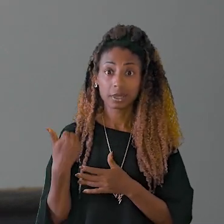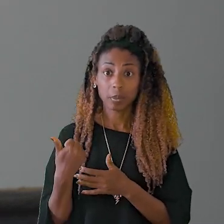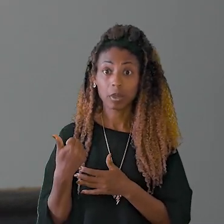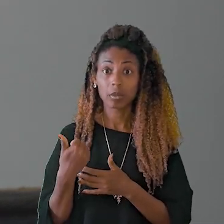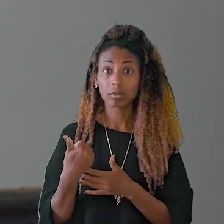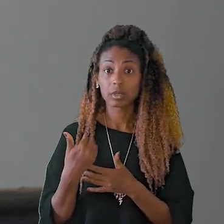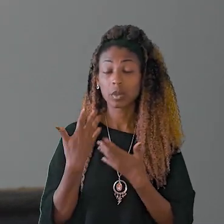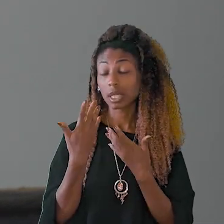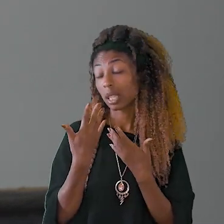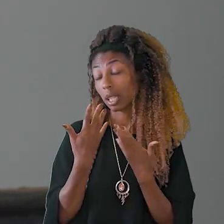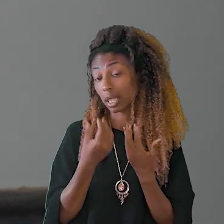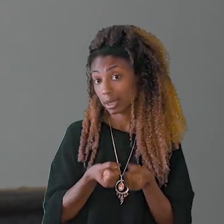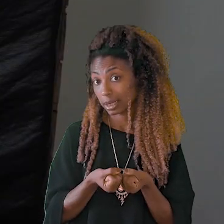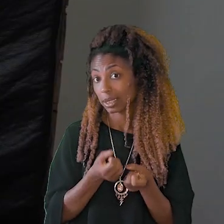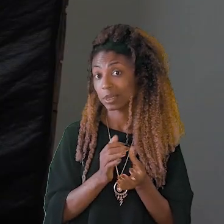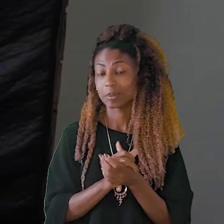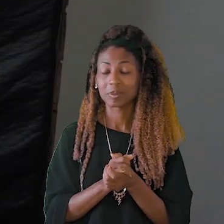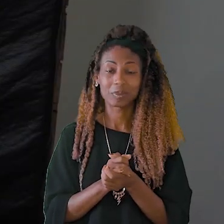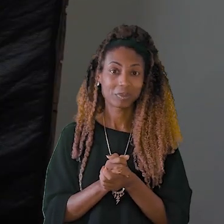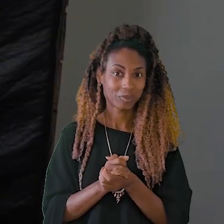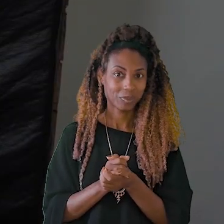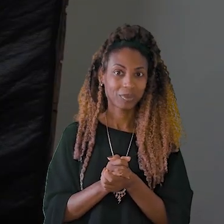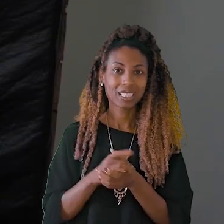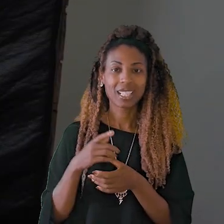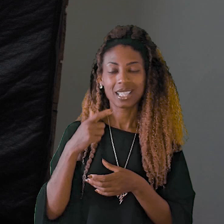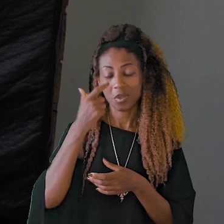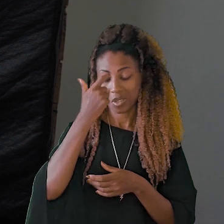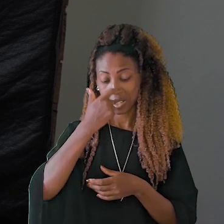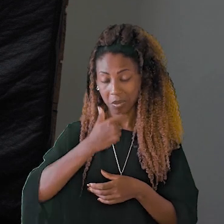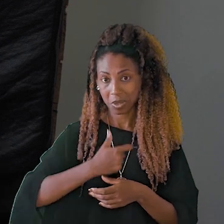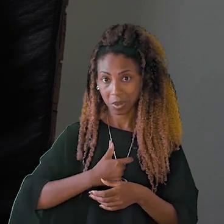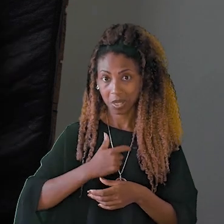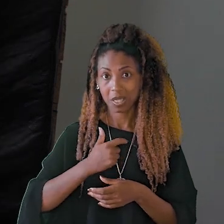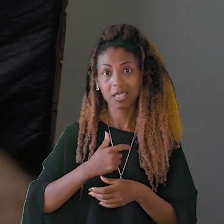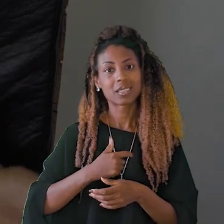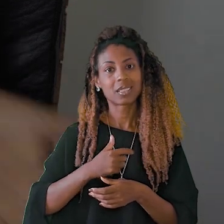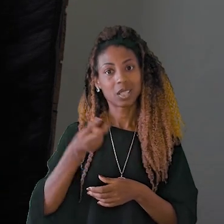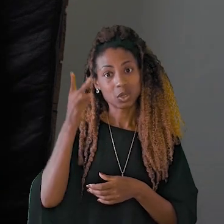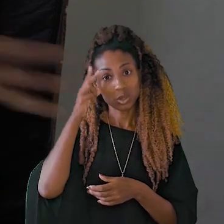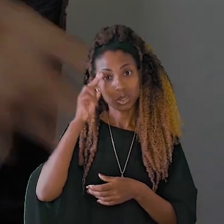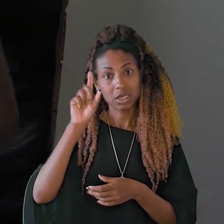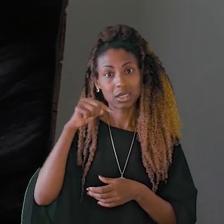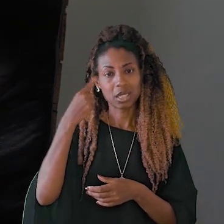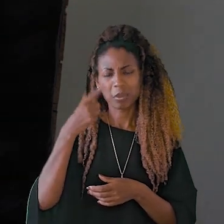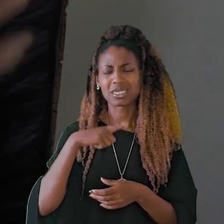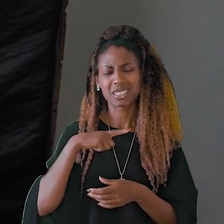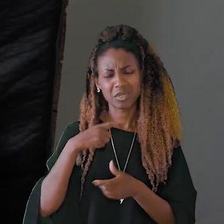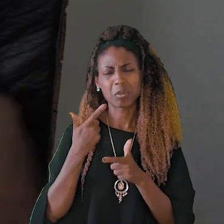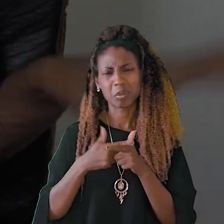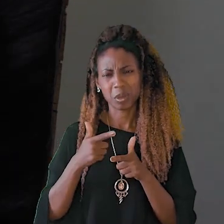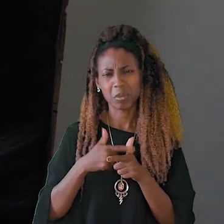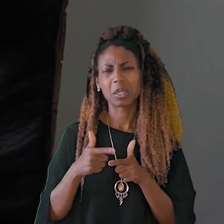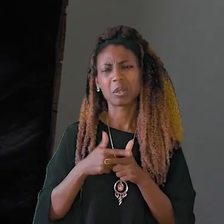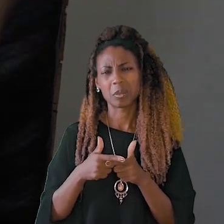eu lembro de receber essa ligação, assim, 2 dias depois que eu tava muito mal por outras questões afetivas,